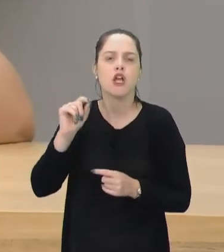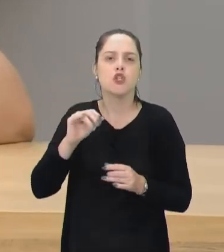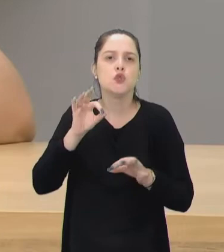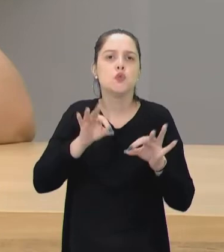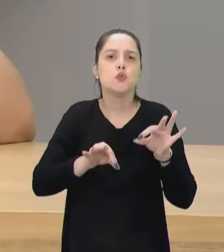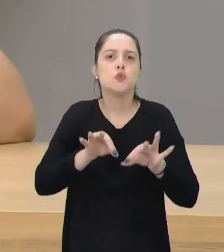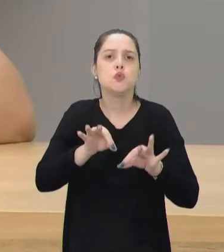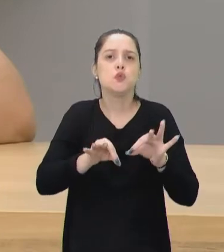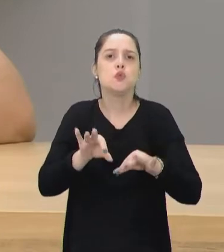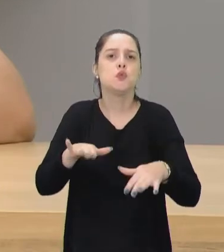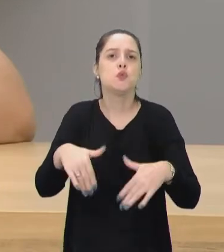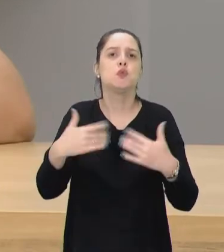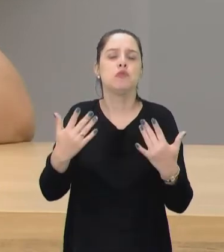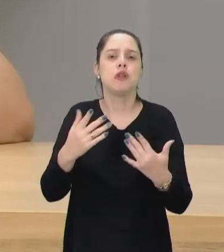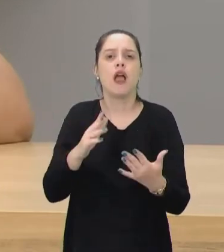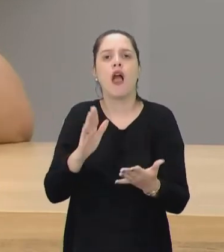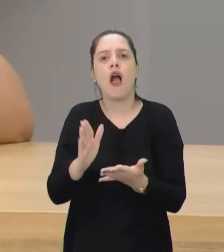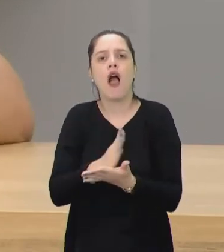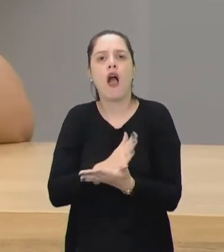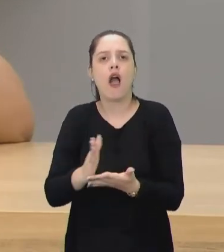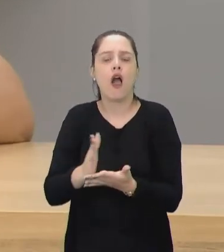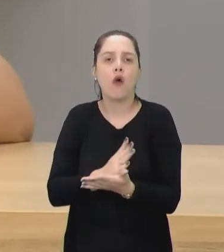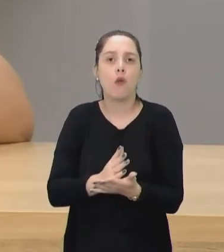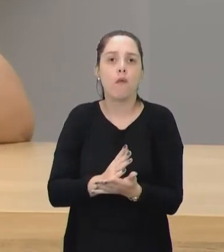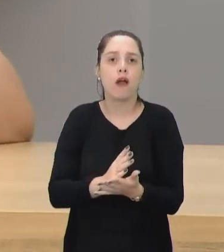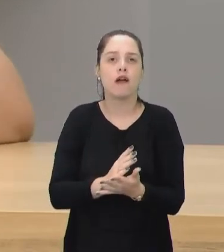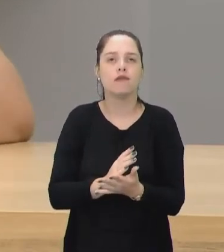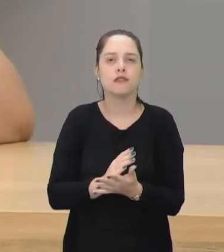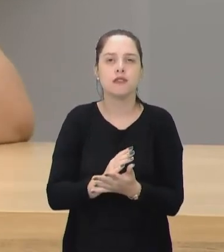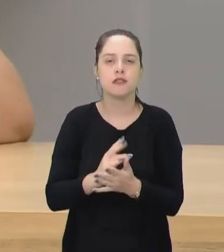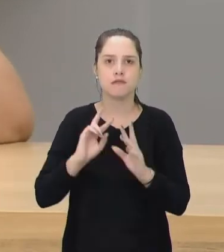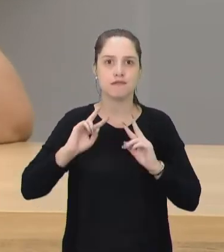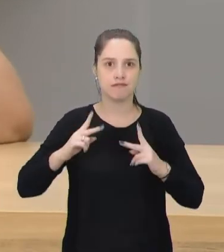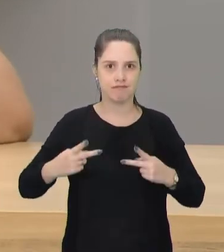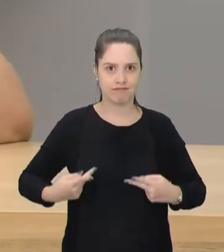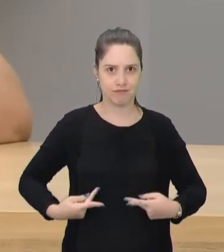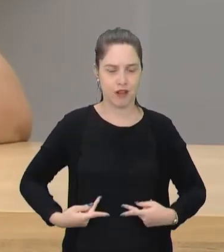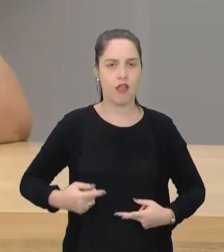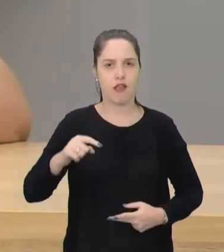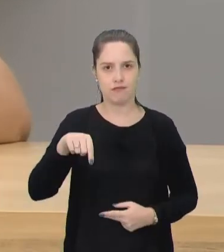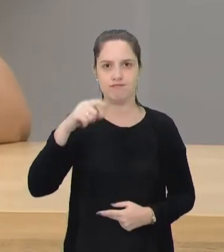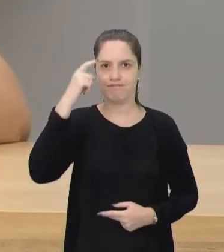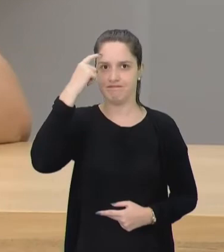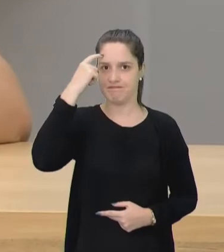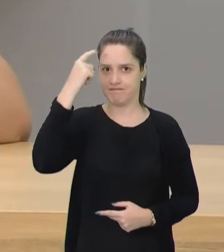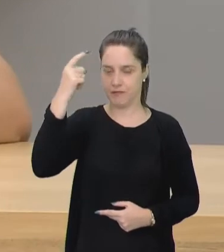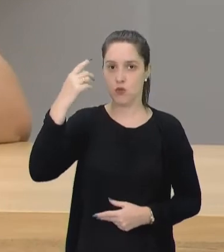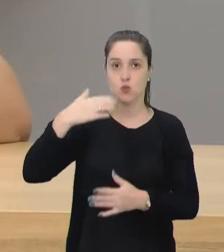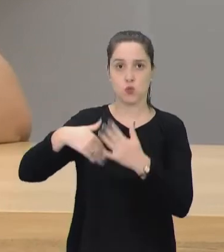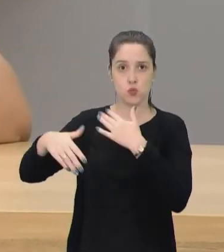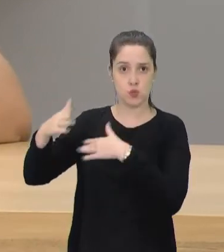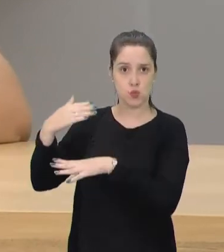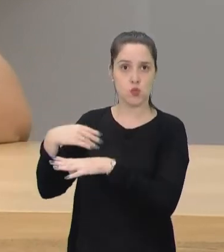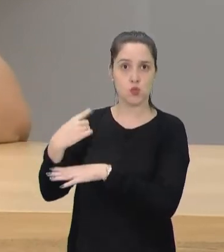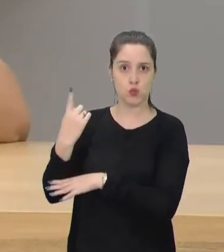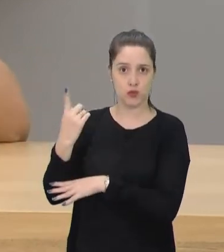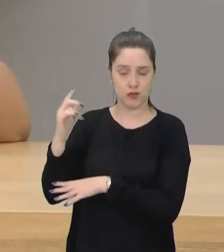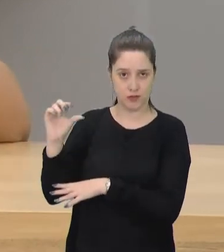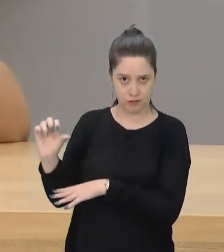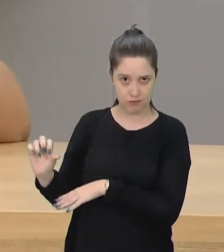justificar que algumas espécies de seres humanos, que é um pensamento lá do século XIX, né, que eles acreditavam